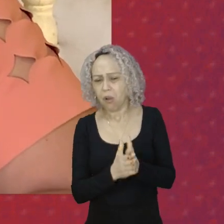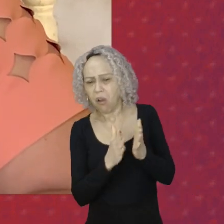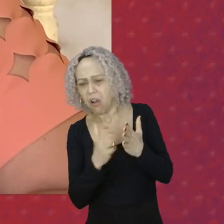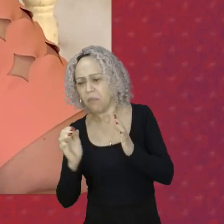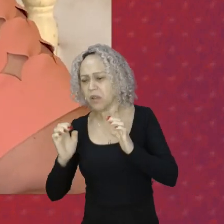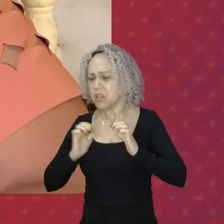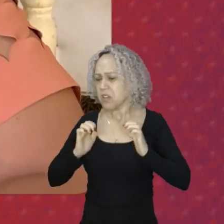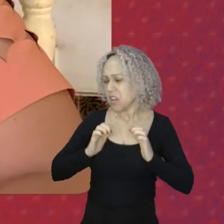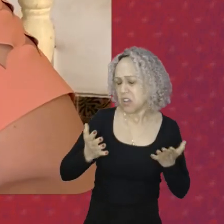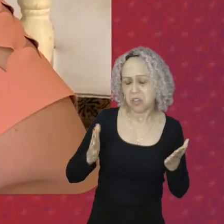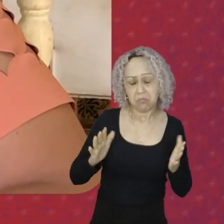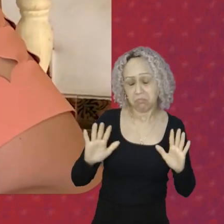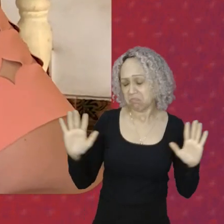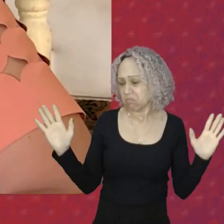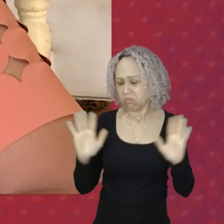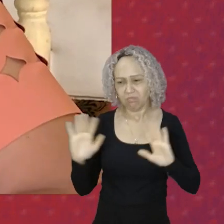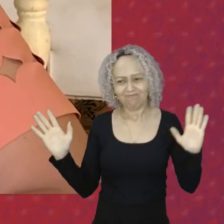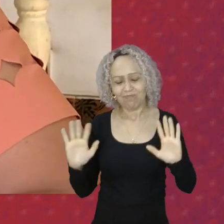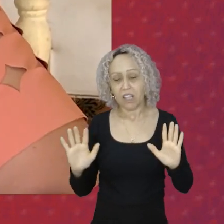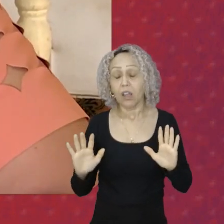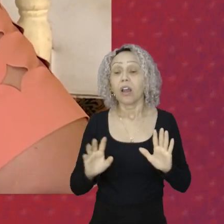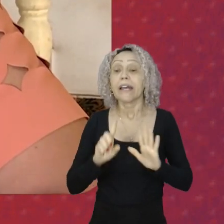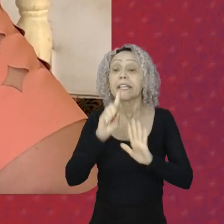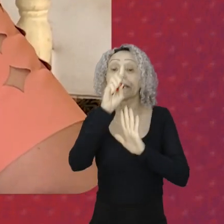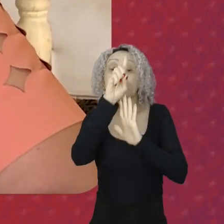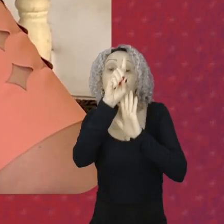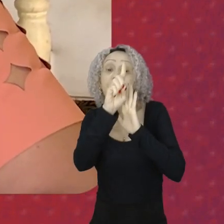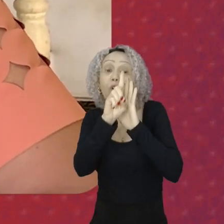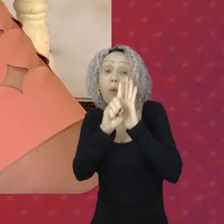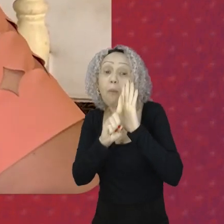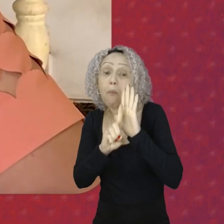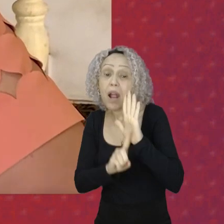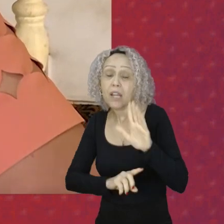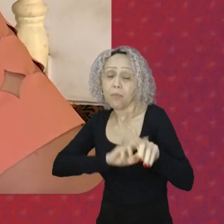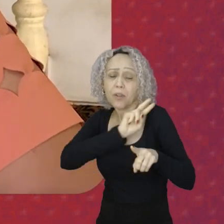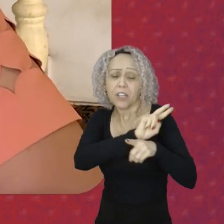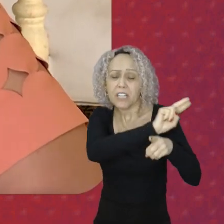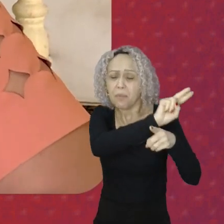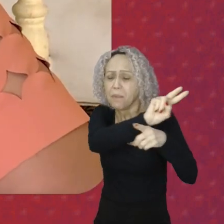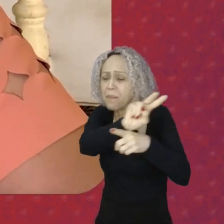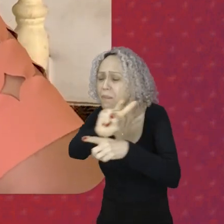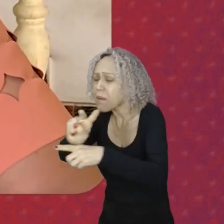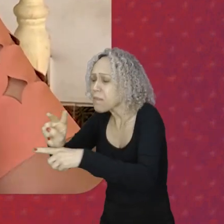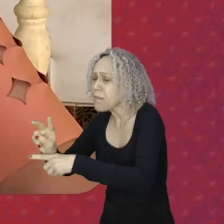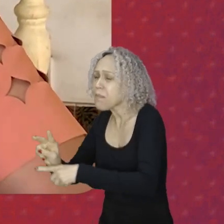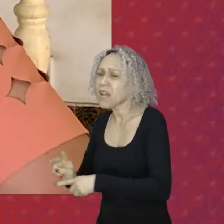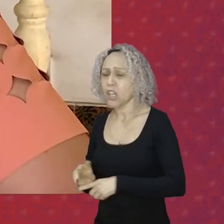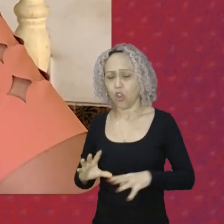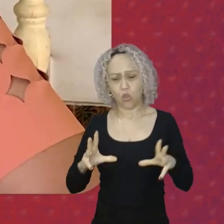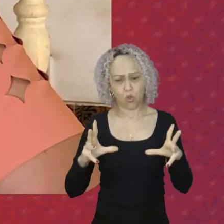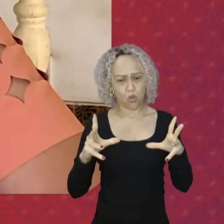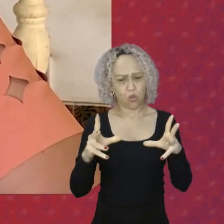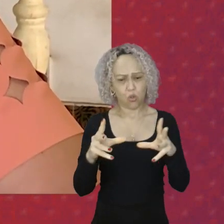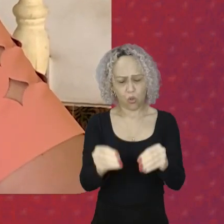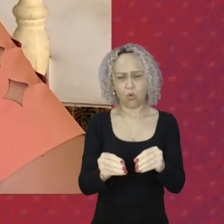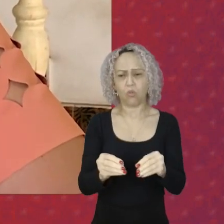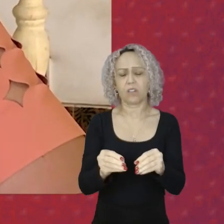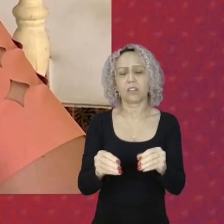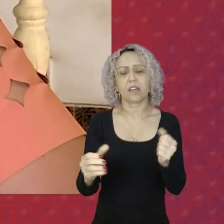Direitos humanos surgem para proteger e garantir justiça a todas